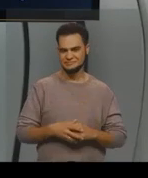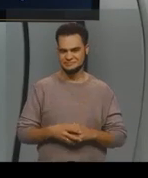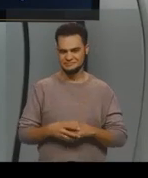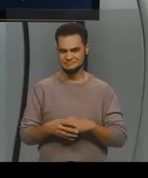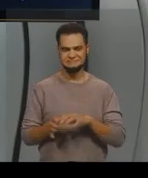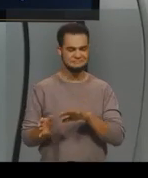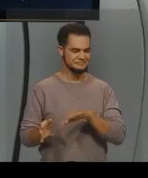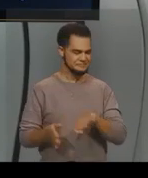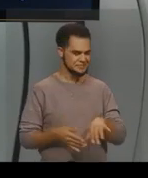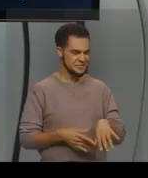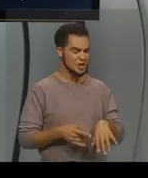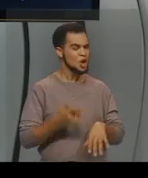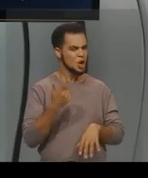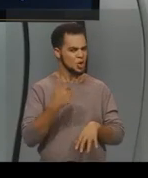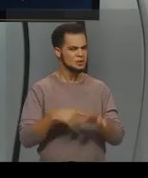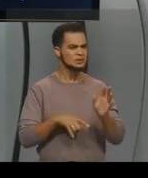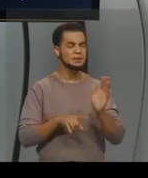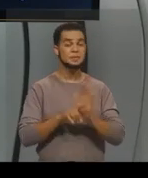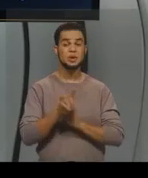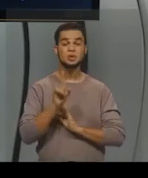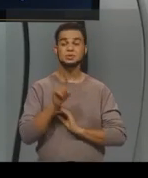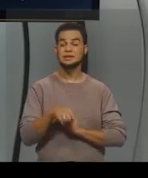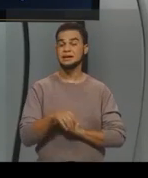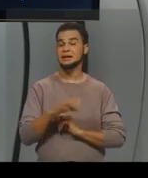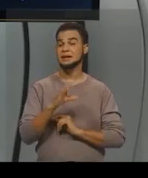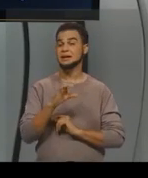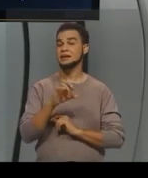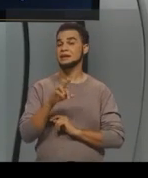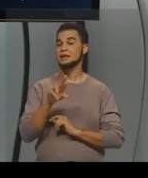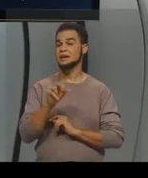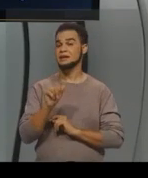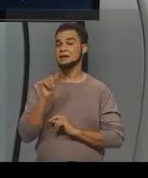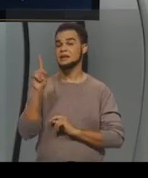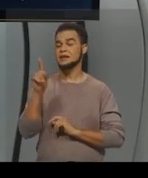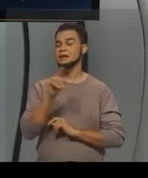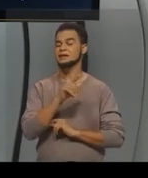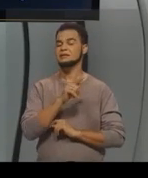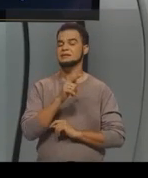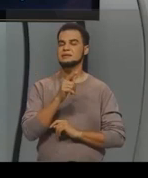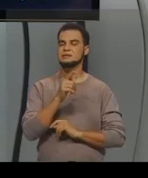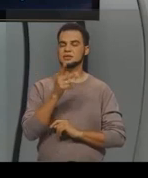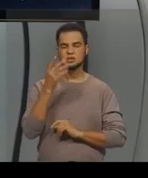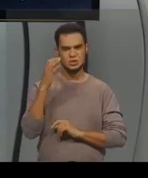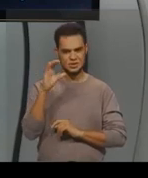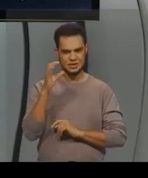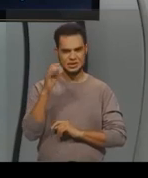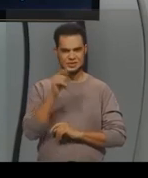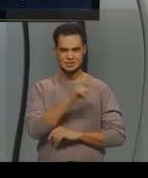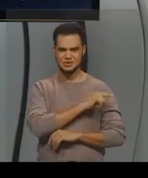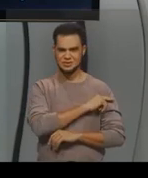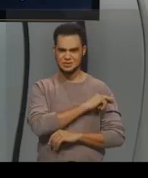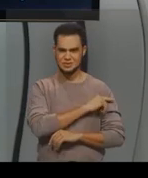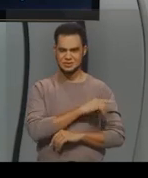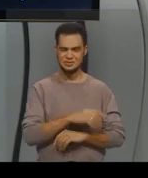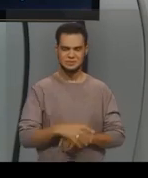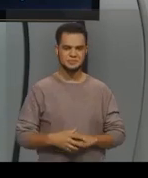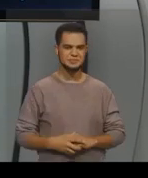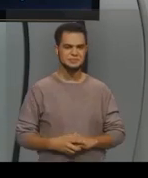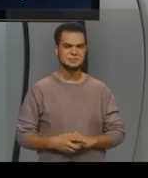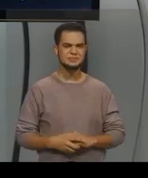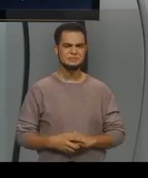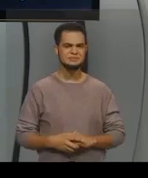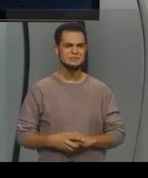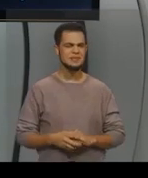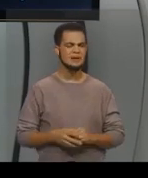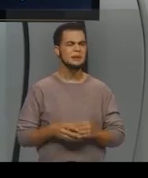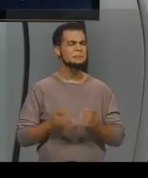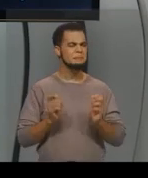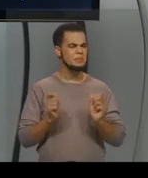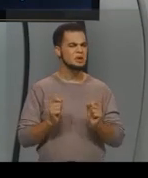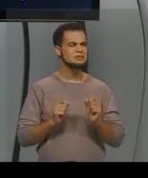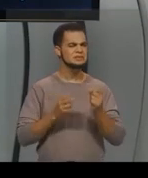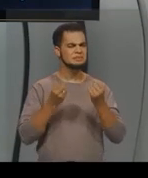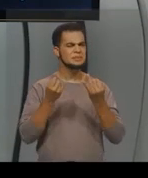da Clara Isabela, de Contagem, do 7º ano. Poderia explicar novamente sobre ângulos rasos?